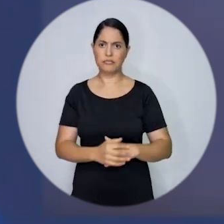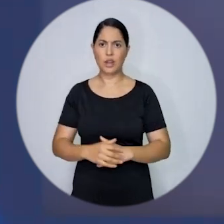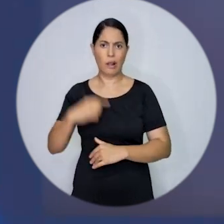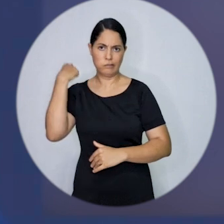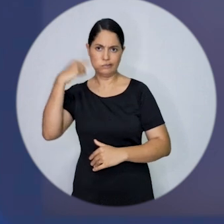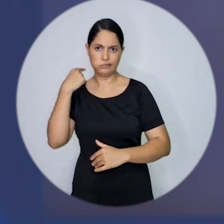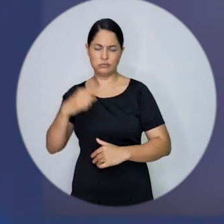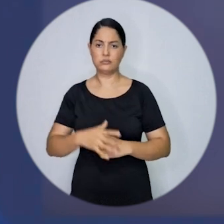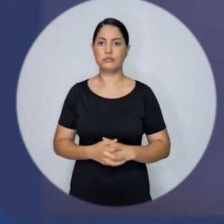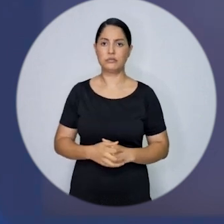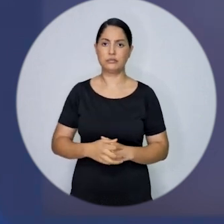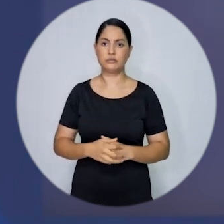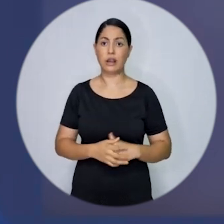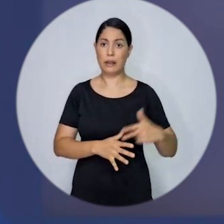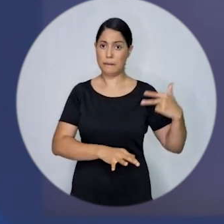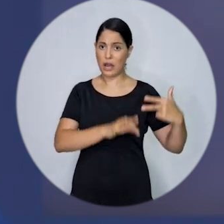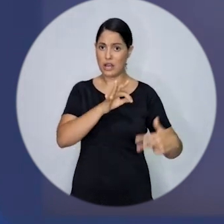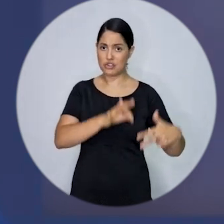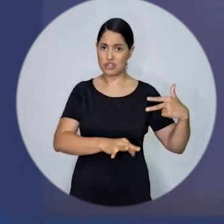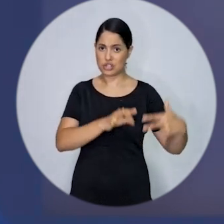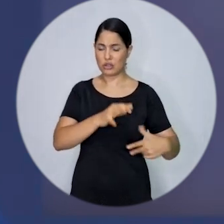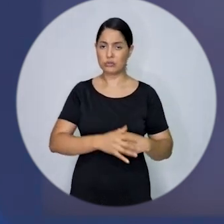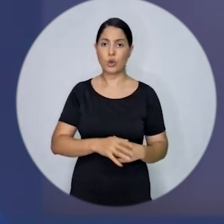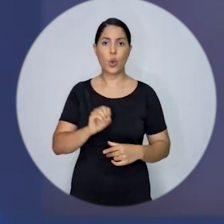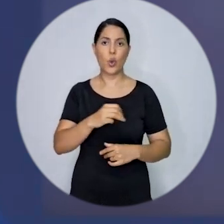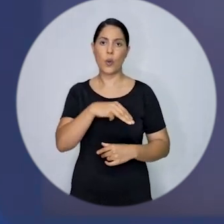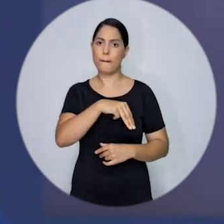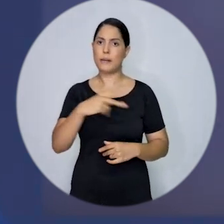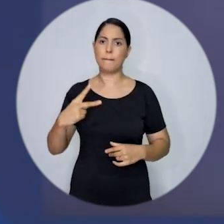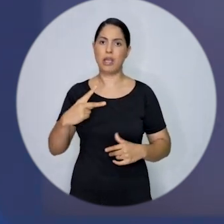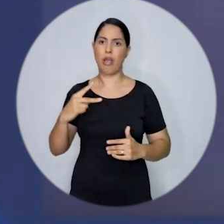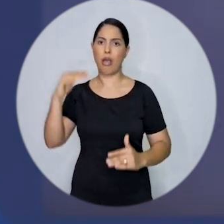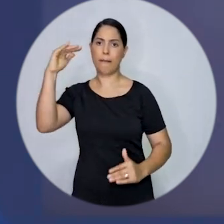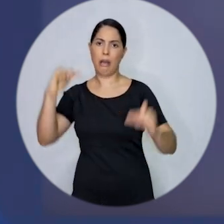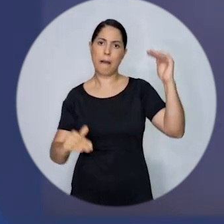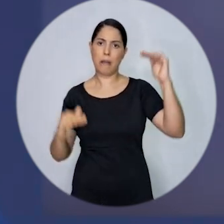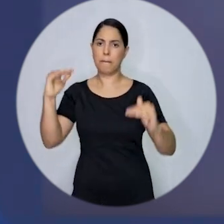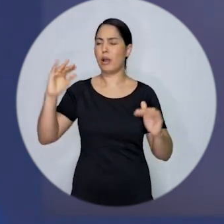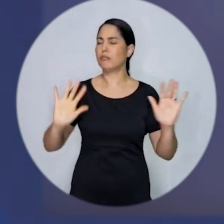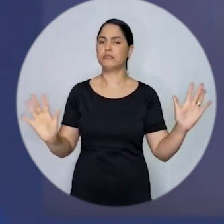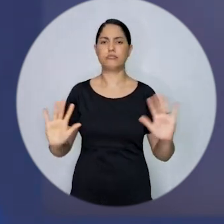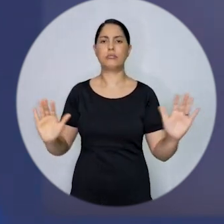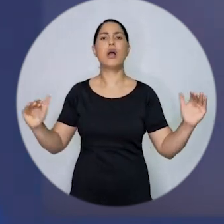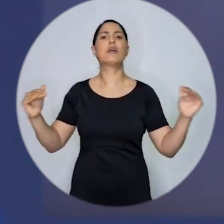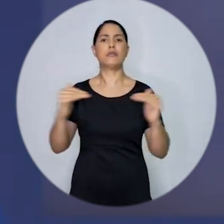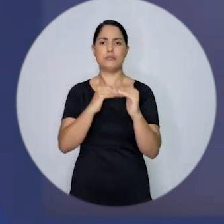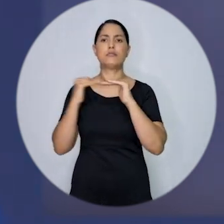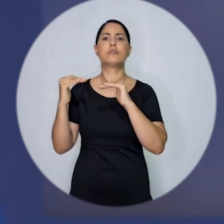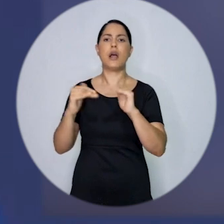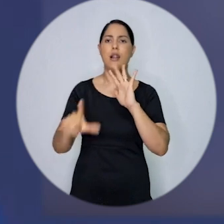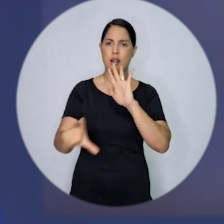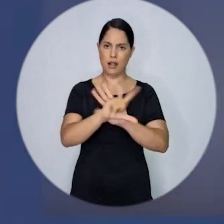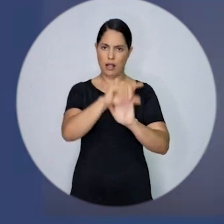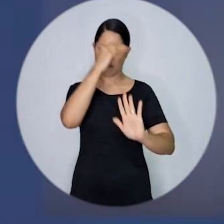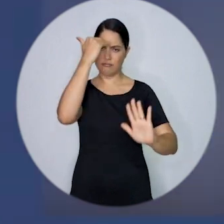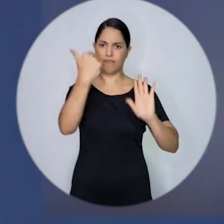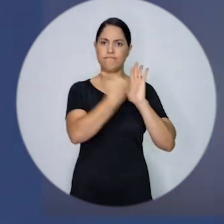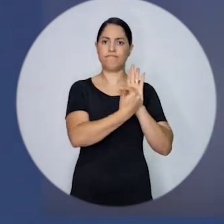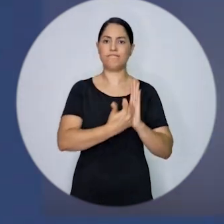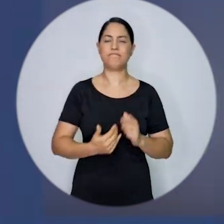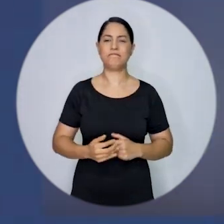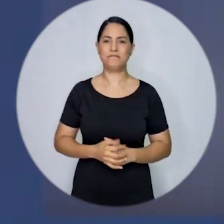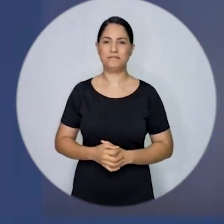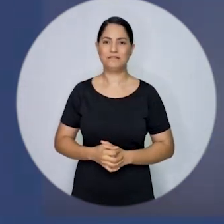subordinação entre a advocacia, a magistratura e o Ministério Público. E não sou eu quem digo, quem diz é a lei. Eu sou